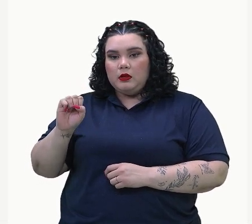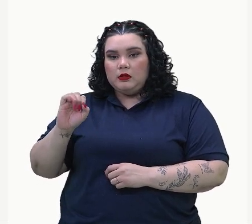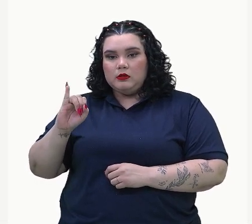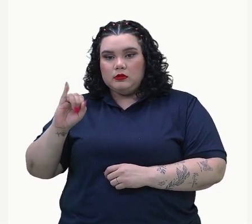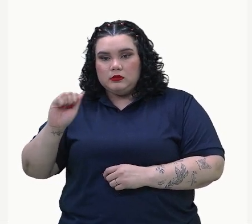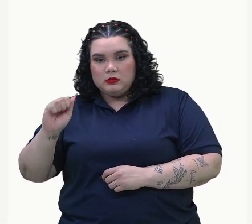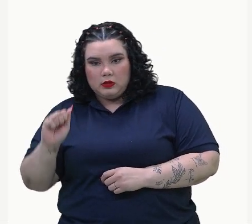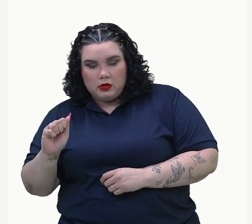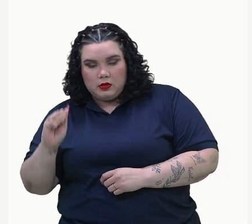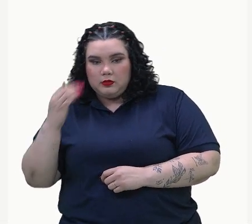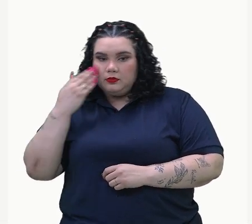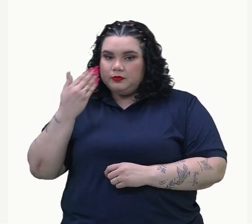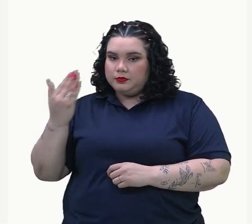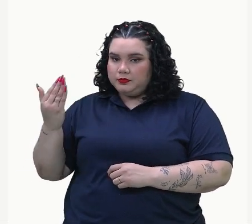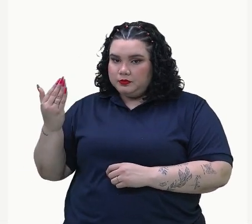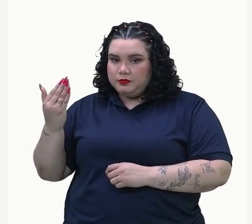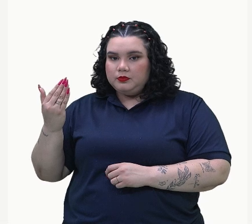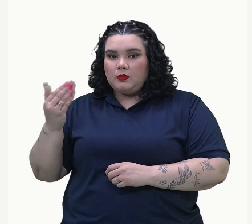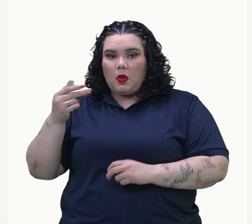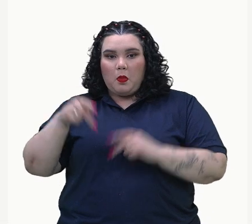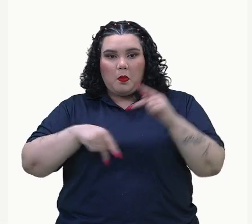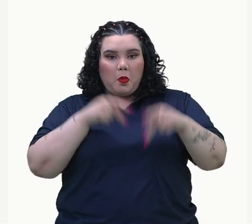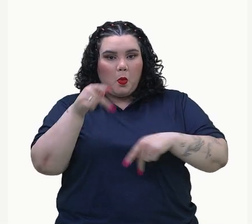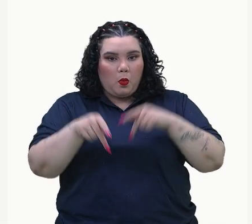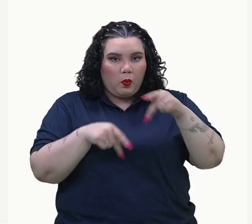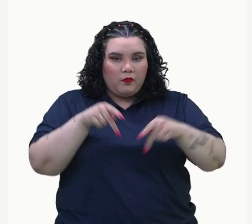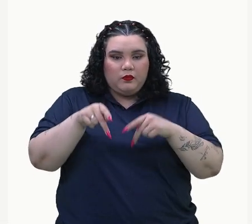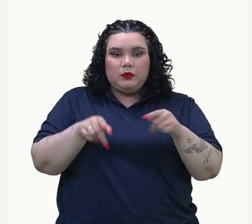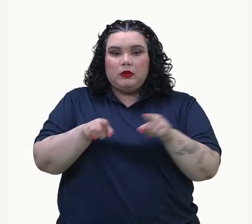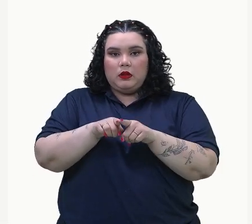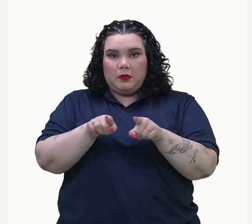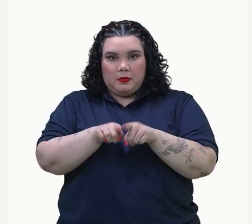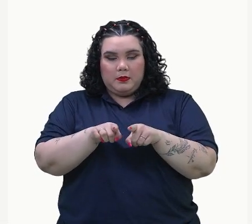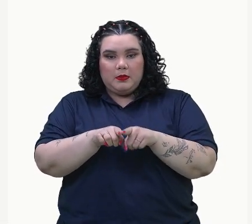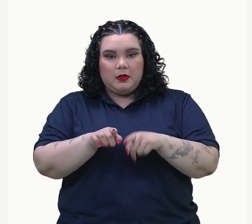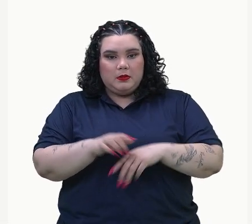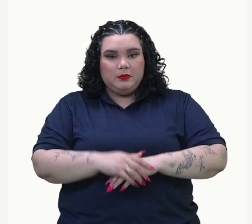Burguesia e o povão, por que não dizer?